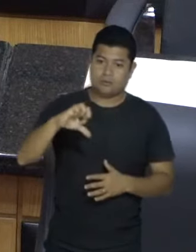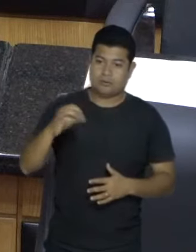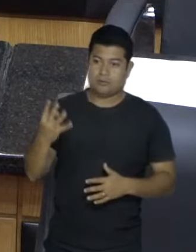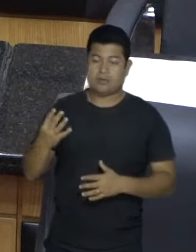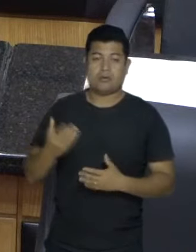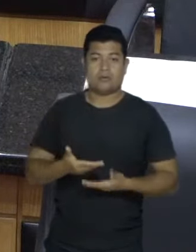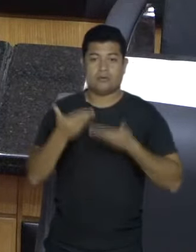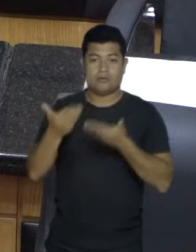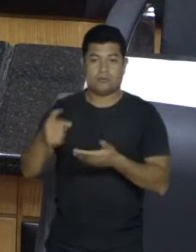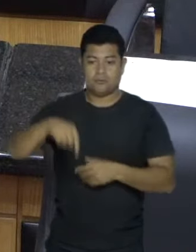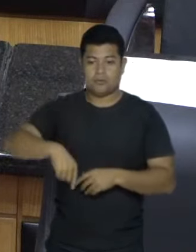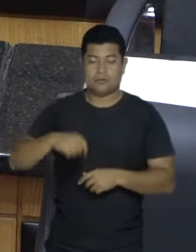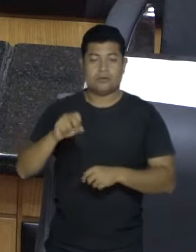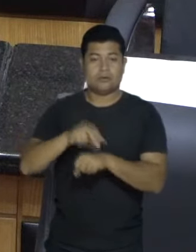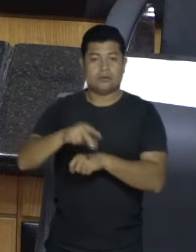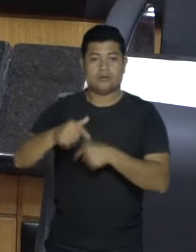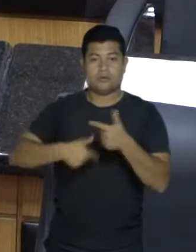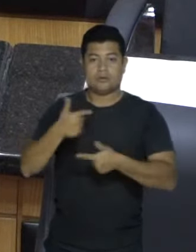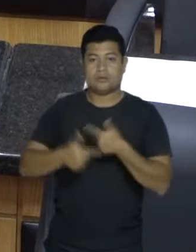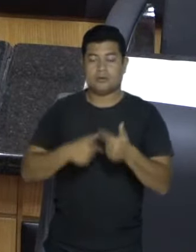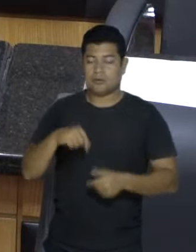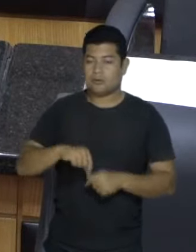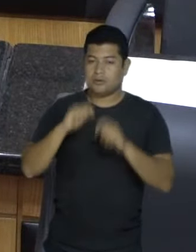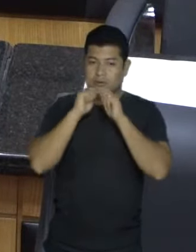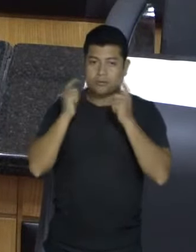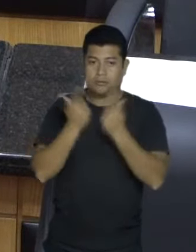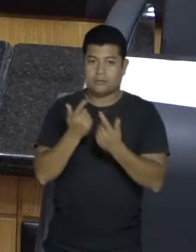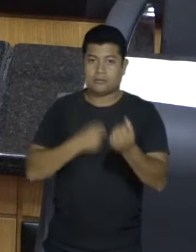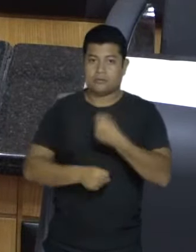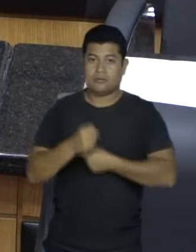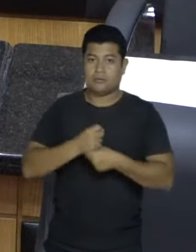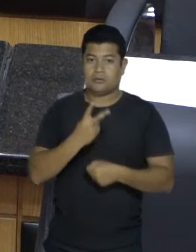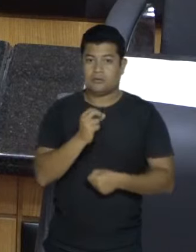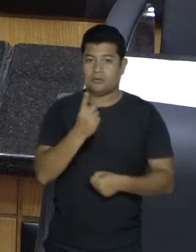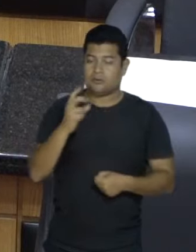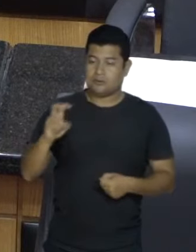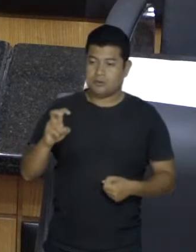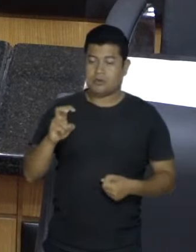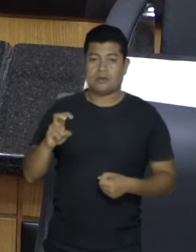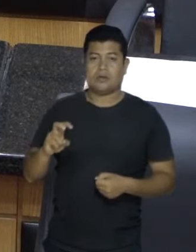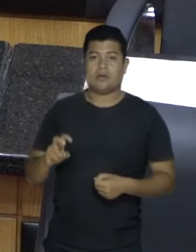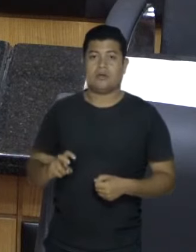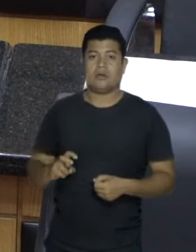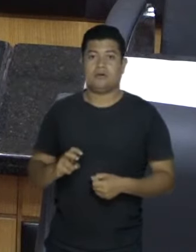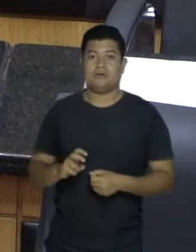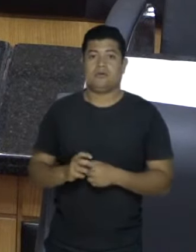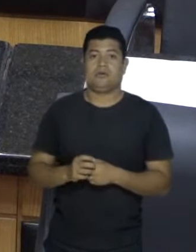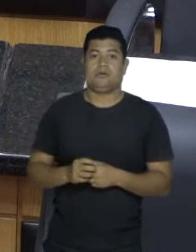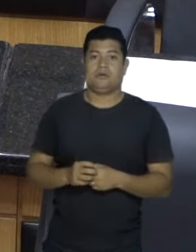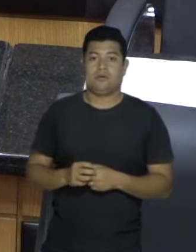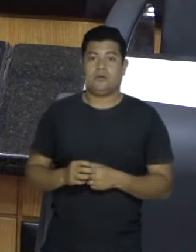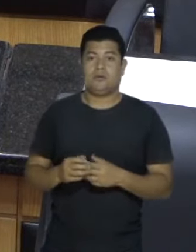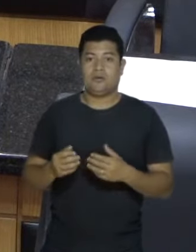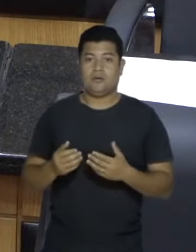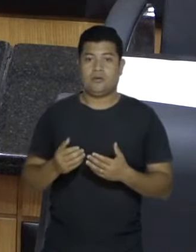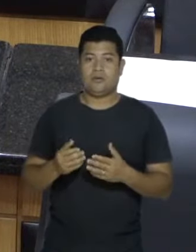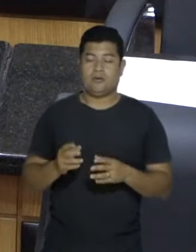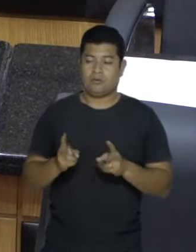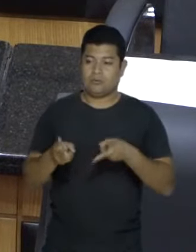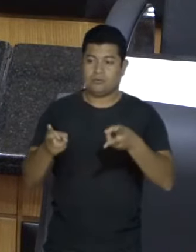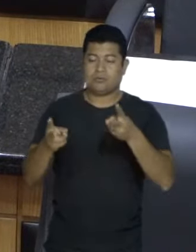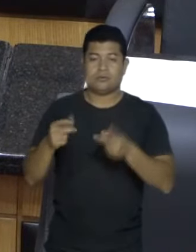aqui o trabalho na lesque e em 2015 ele se firmou na lesque através do corpo temporário dos inativos da